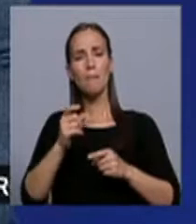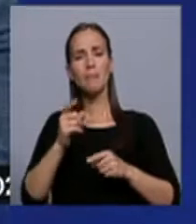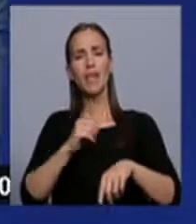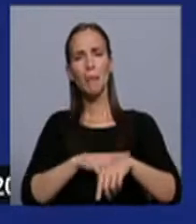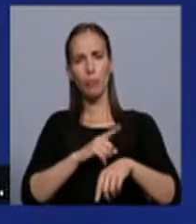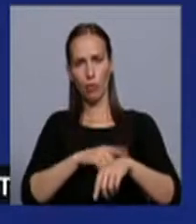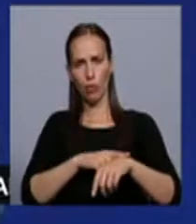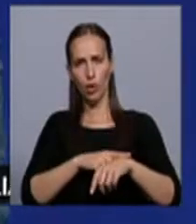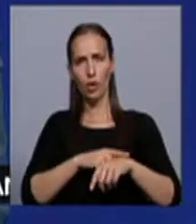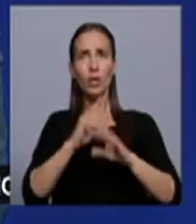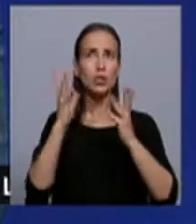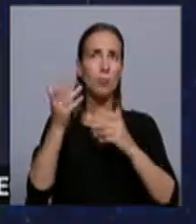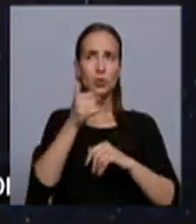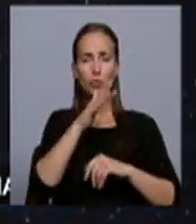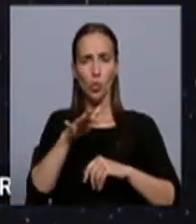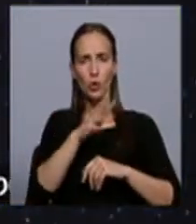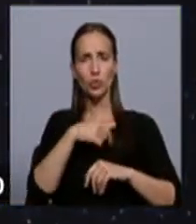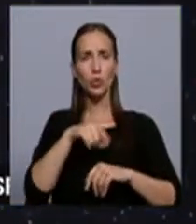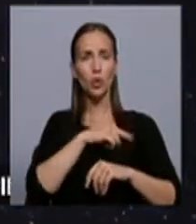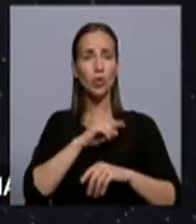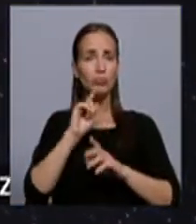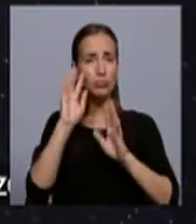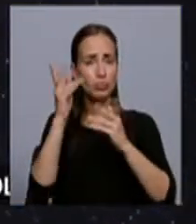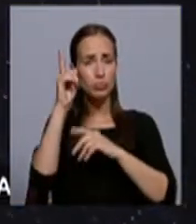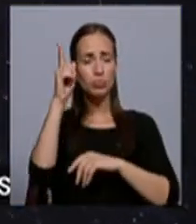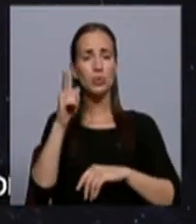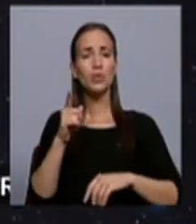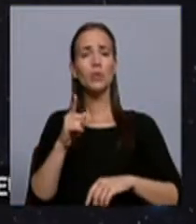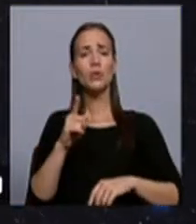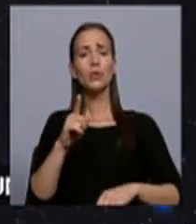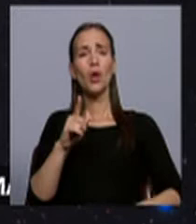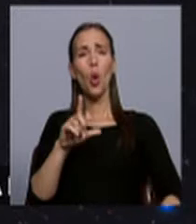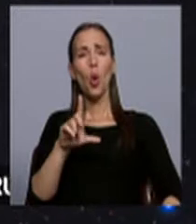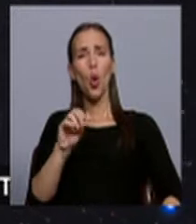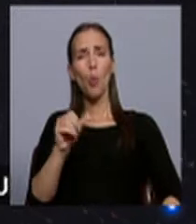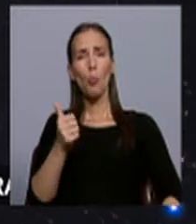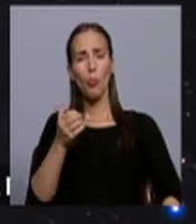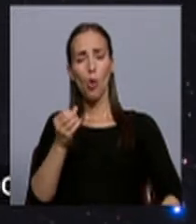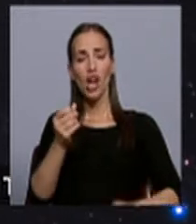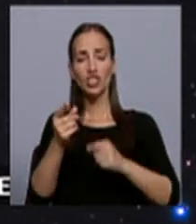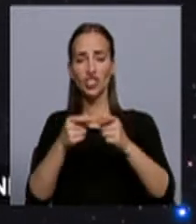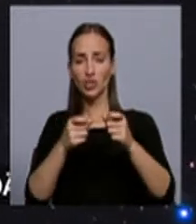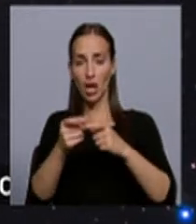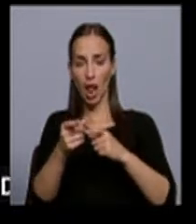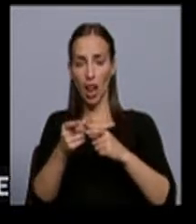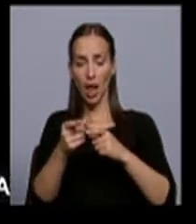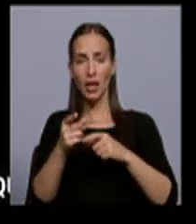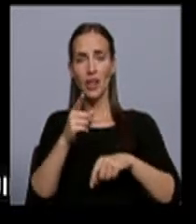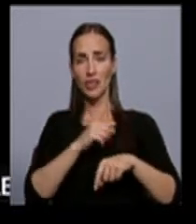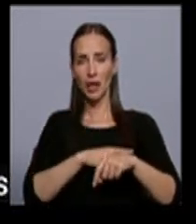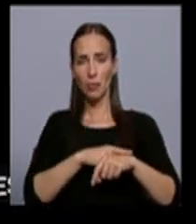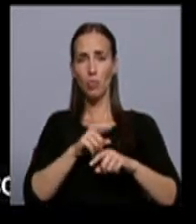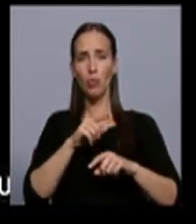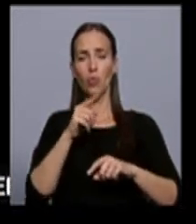verdade, vamos então ao mundo dos exoplanetas e vamos começar por localizar esta primeira história no tempo e no espaço. No espaço, vamos